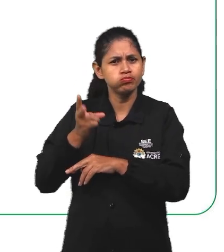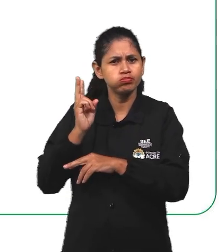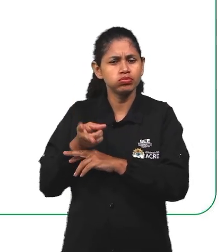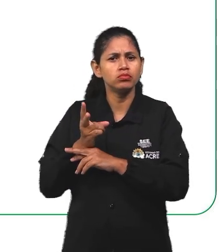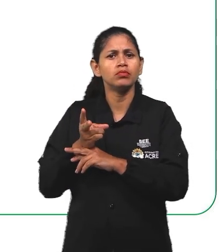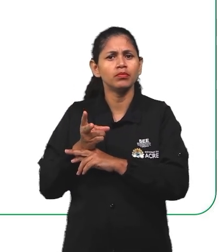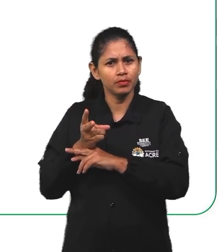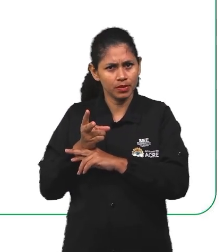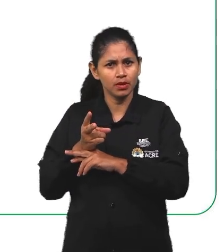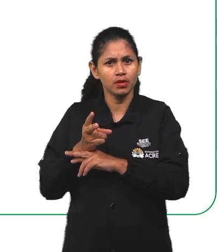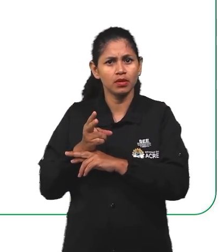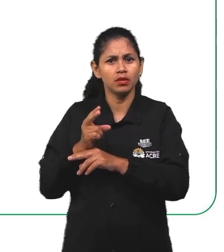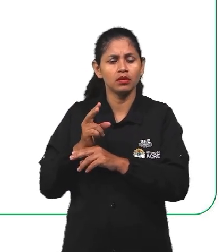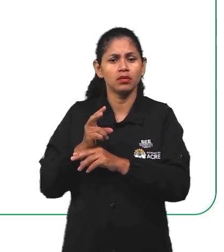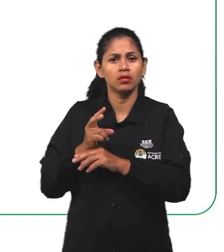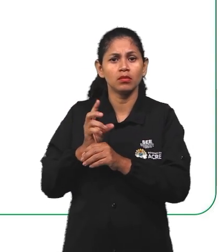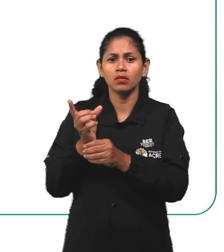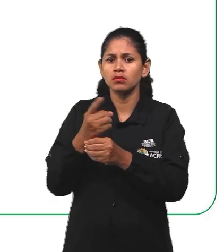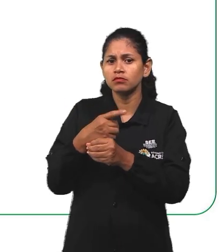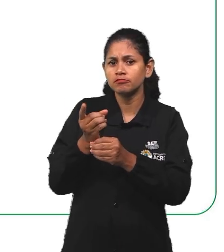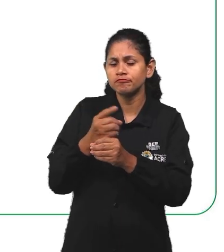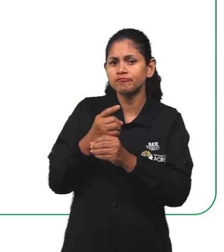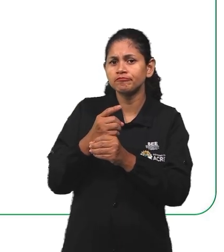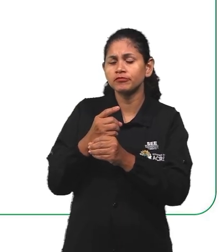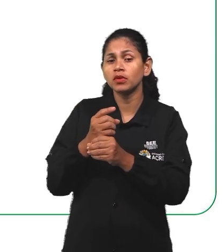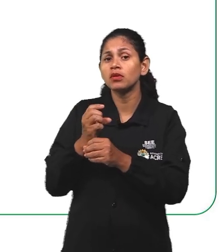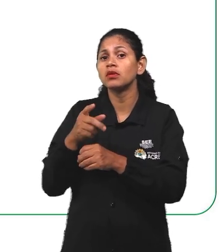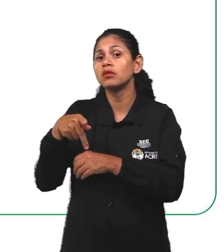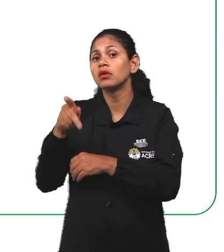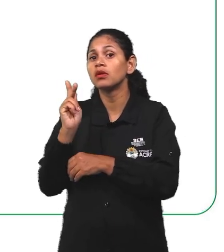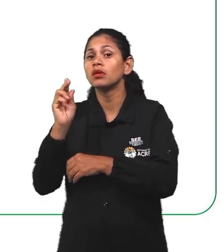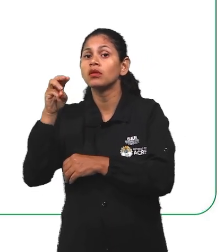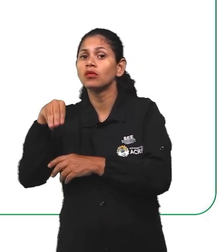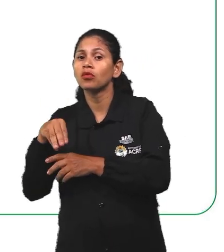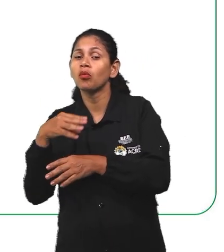que grandeza? Velocidade, em quilômetros por hora?